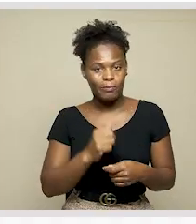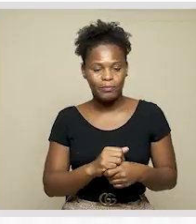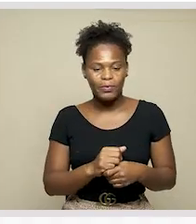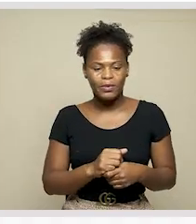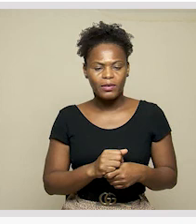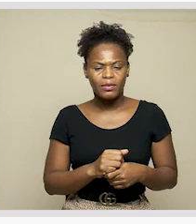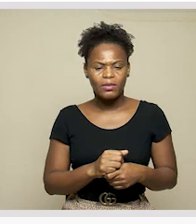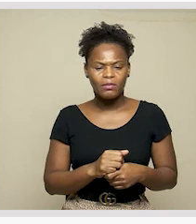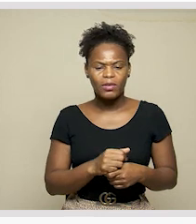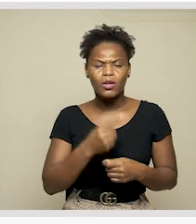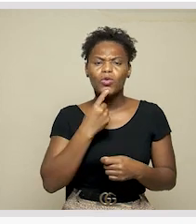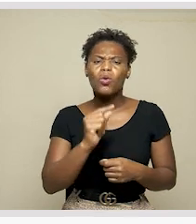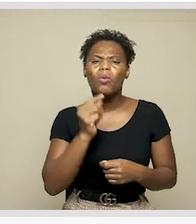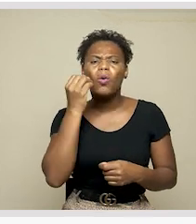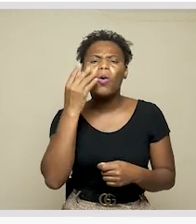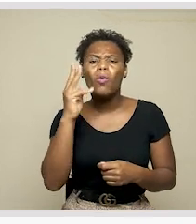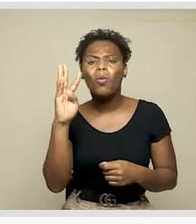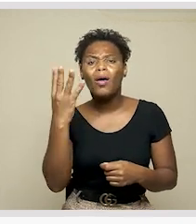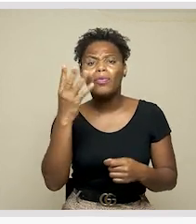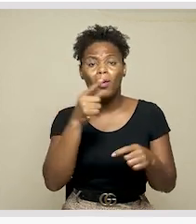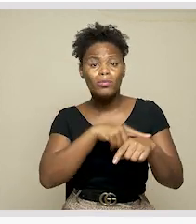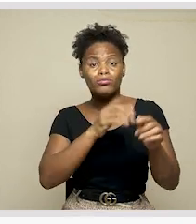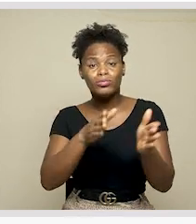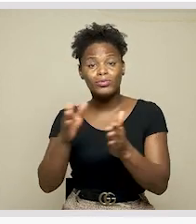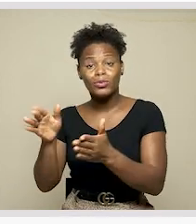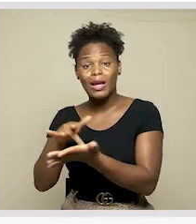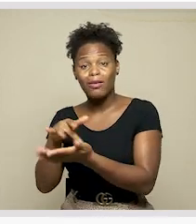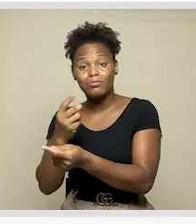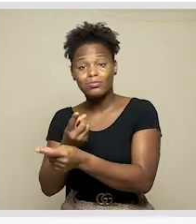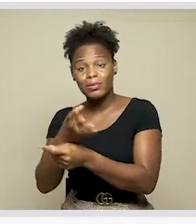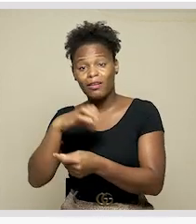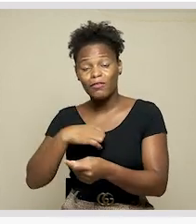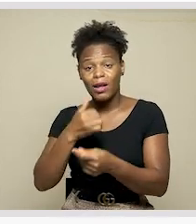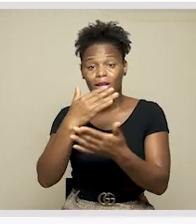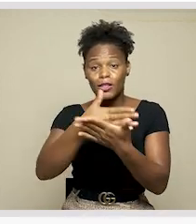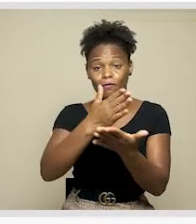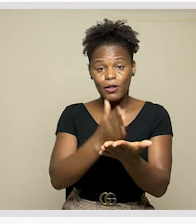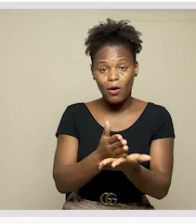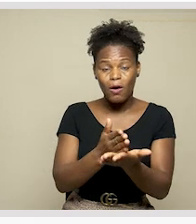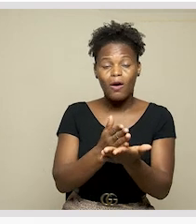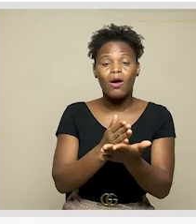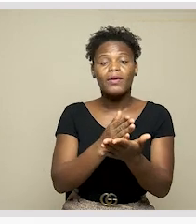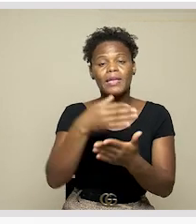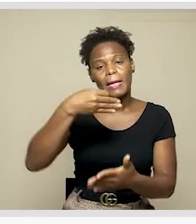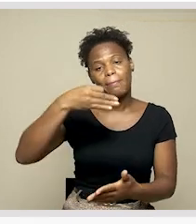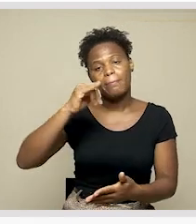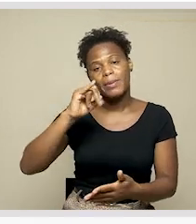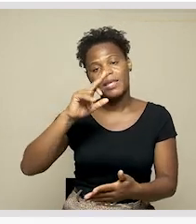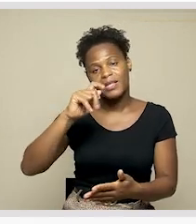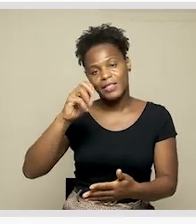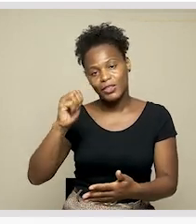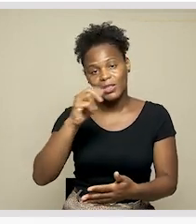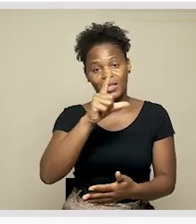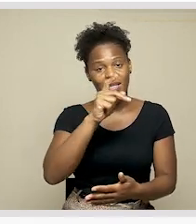Primeira questão: como é denominado o quarto período literário cabo-verdiano na divisão periodológica de